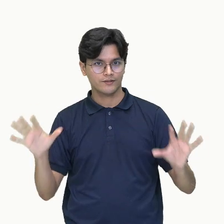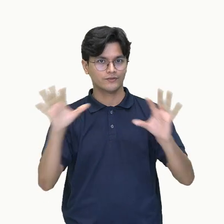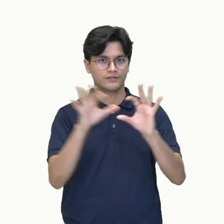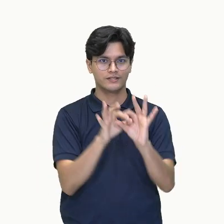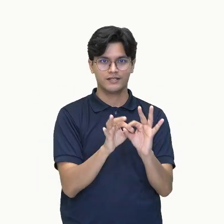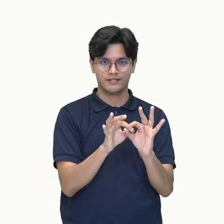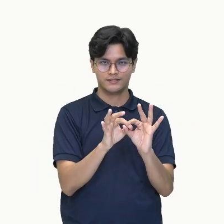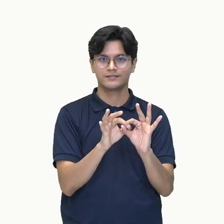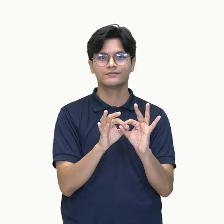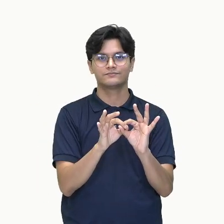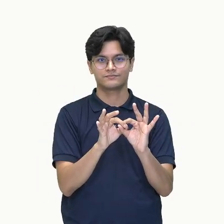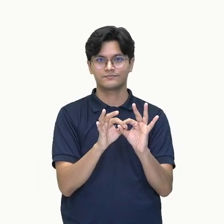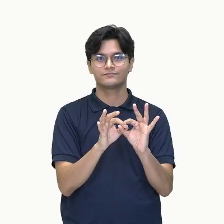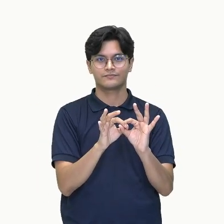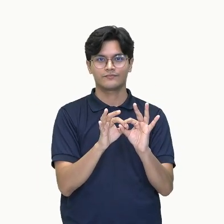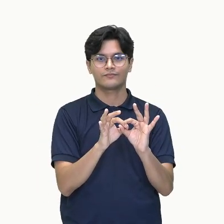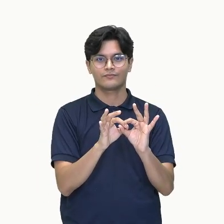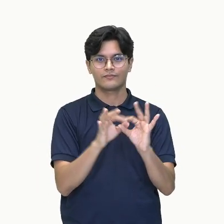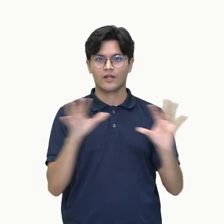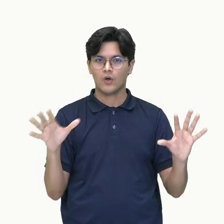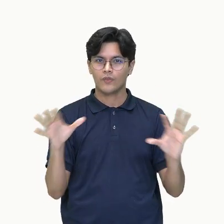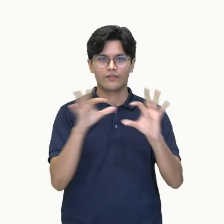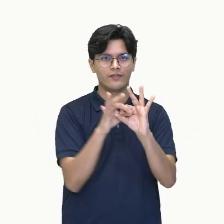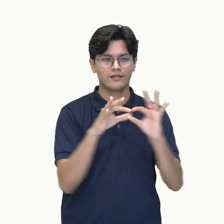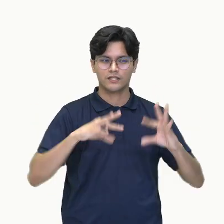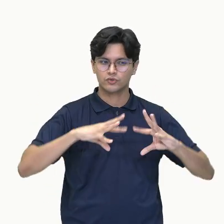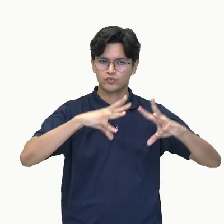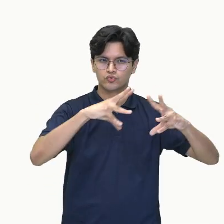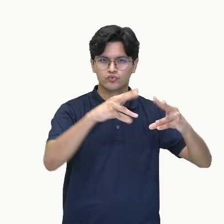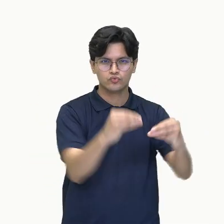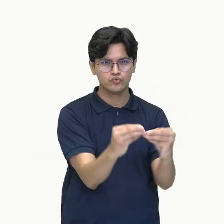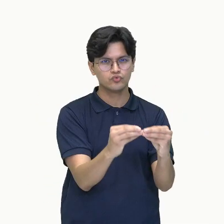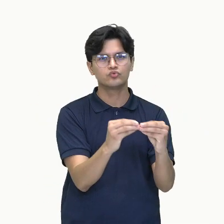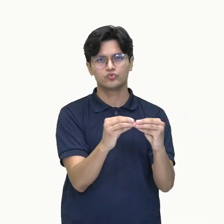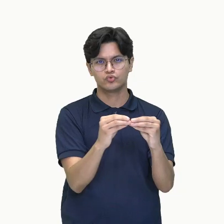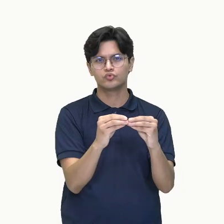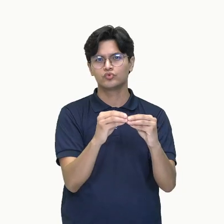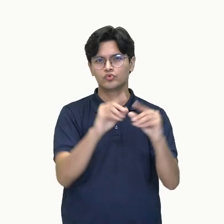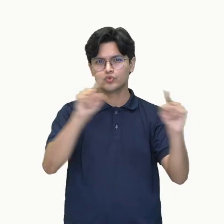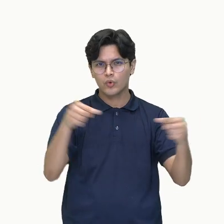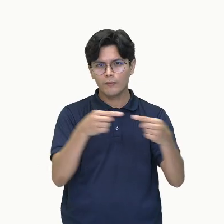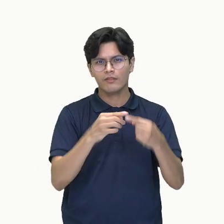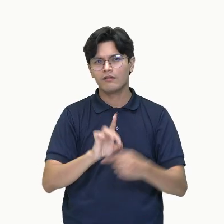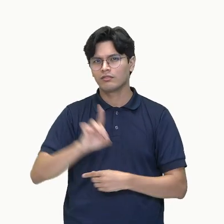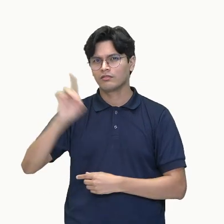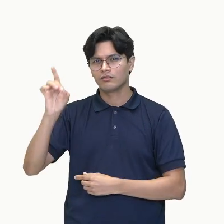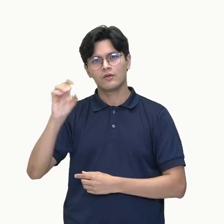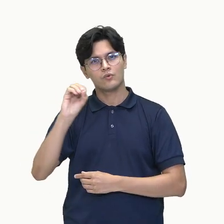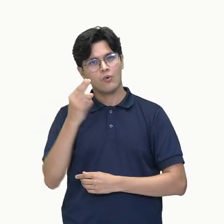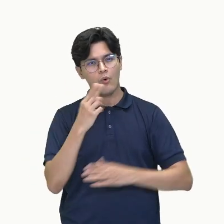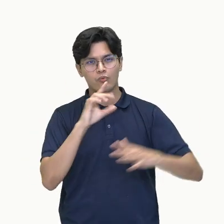conecta a tudo que é divino, que nos conecta